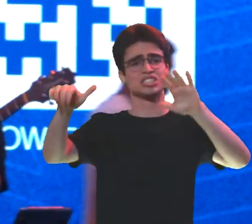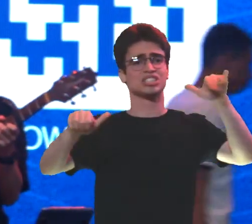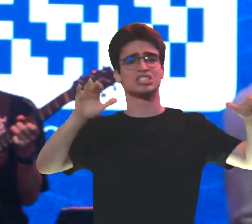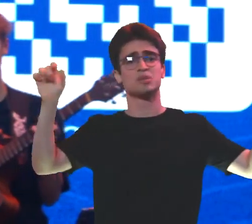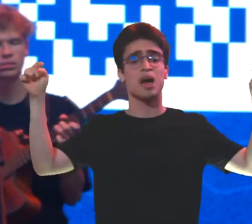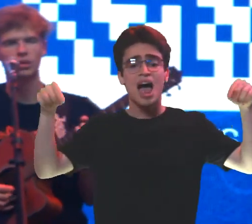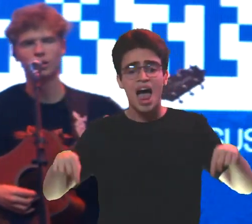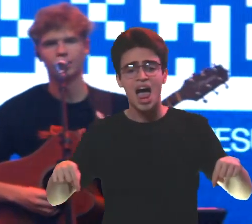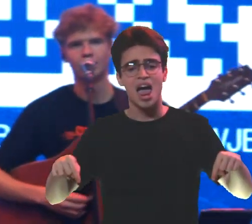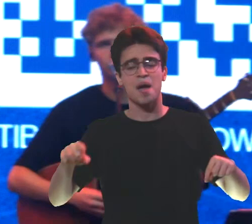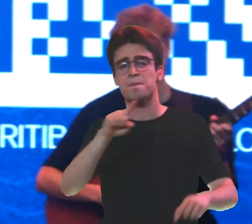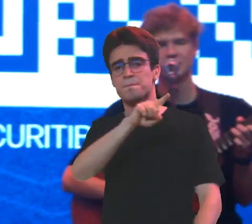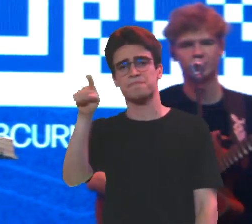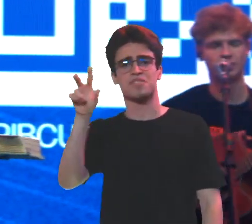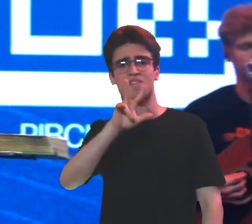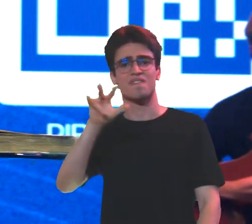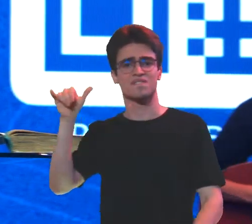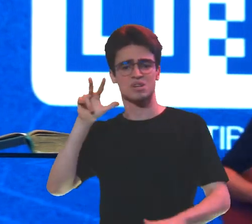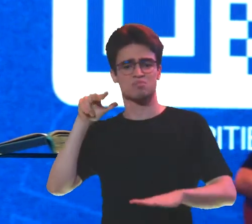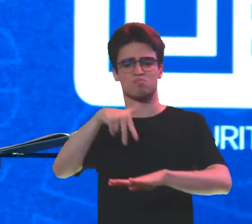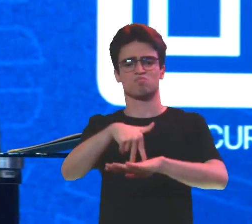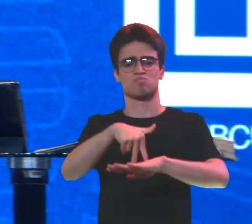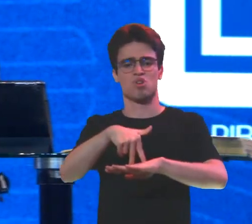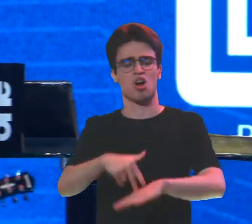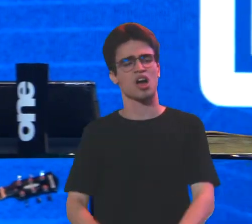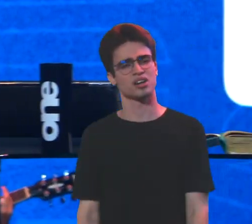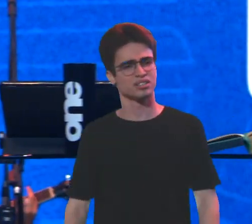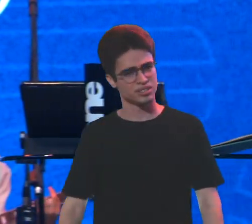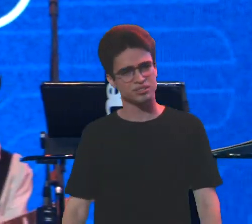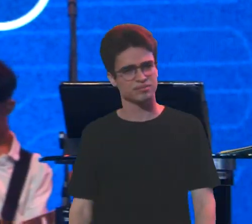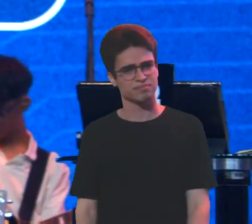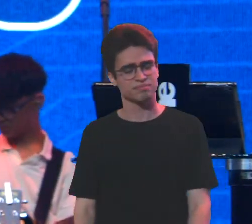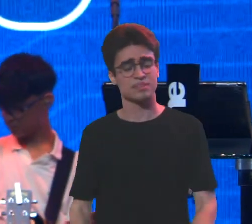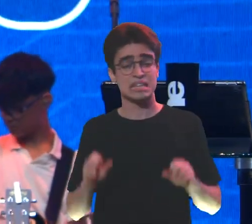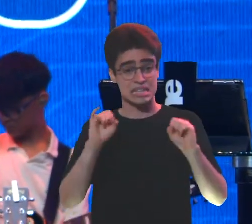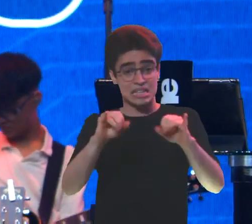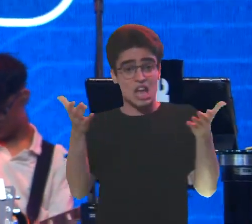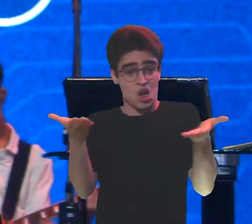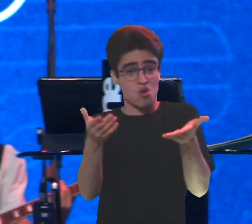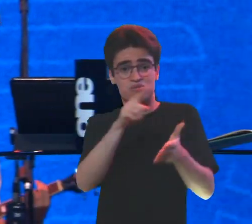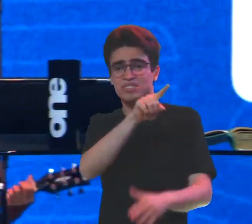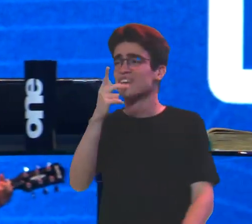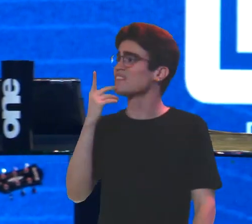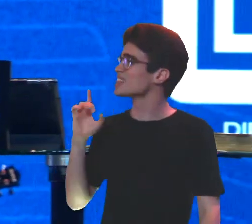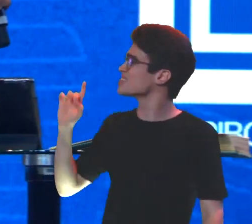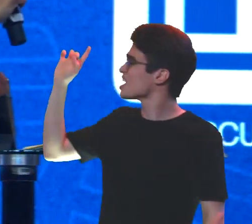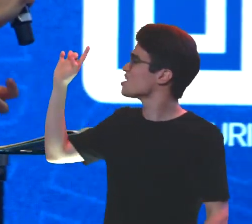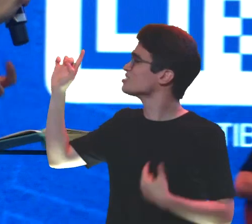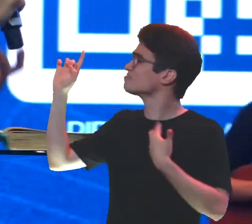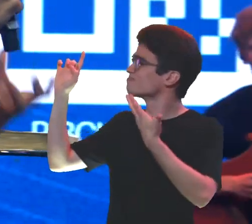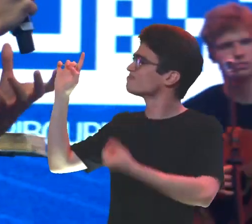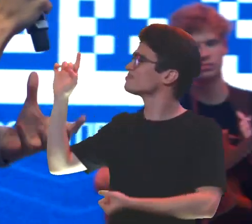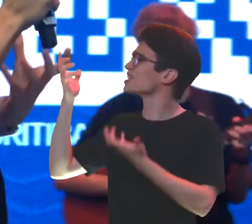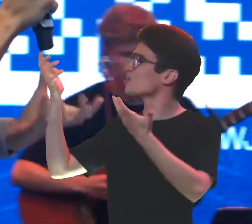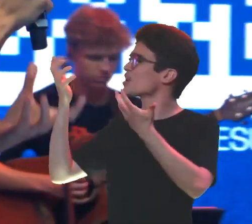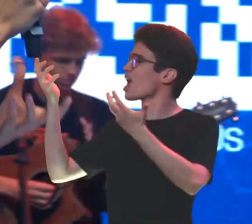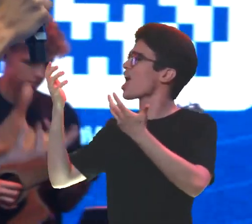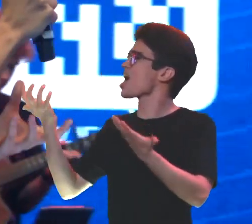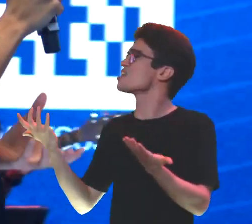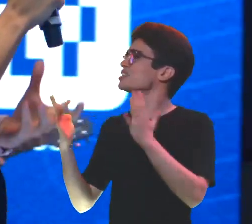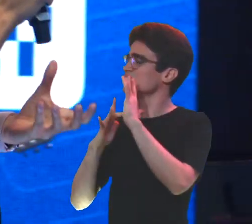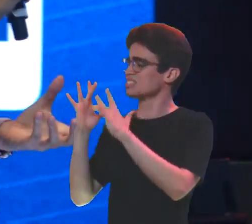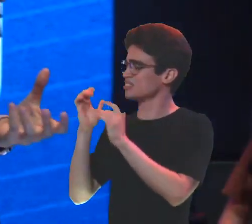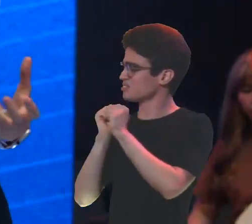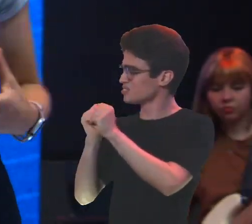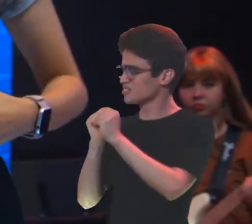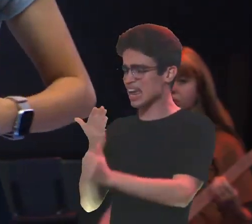aqui que vão se posicionar. Então, se hoje você tá falando: Deus, eu quero ser o